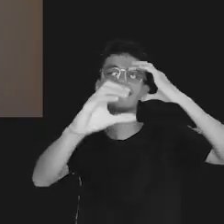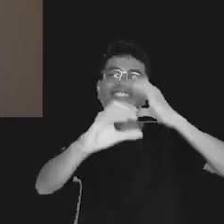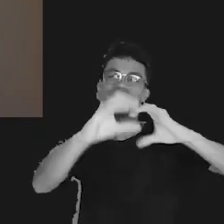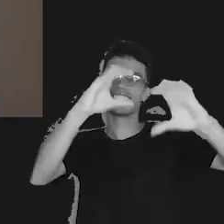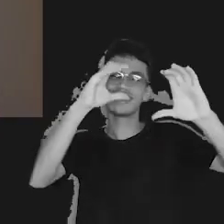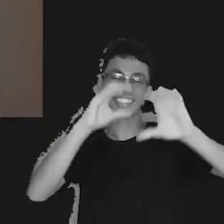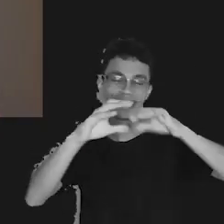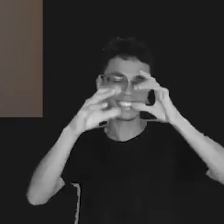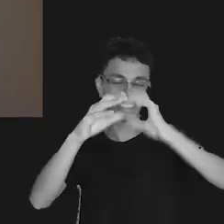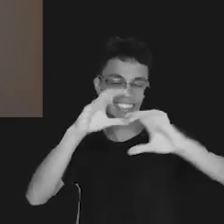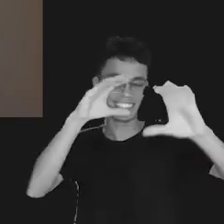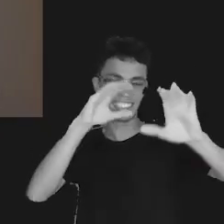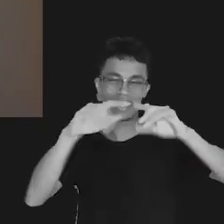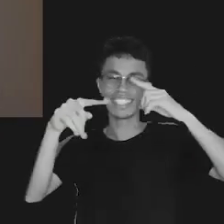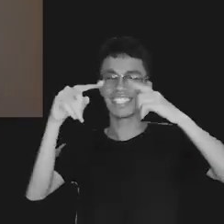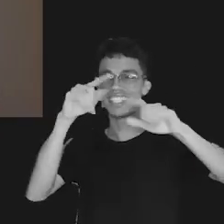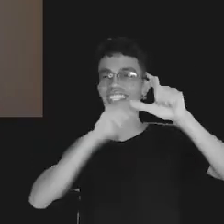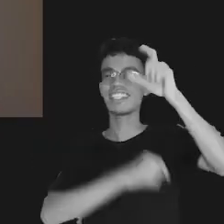com palavras.